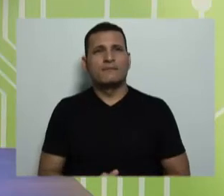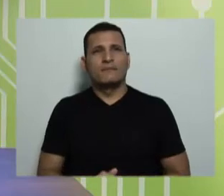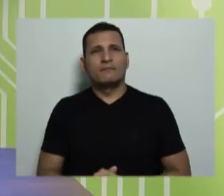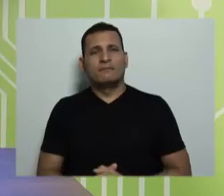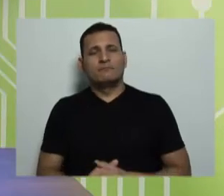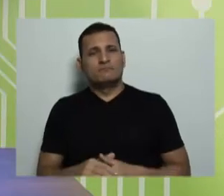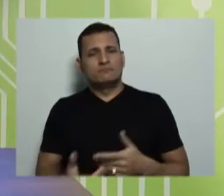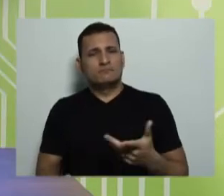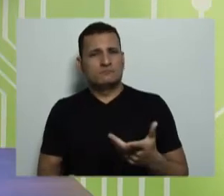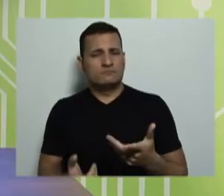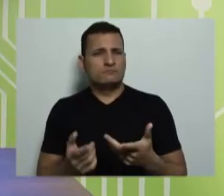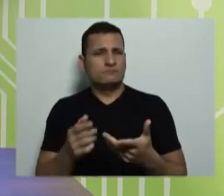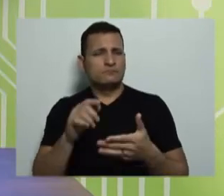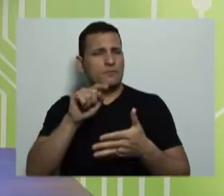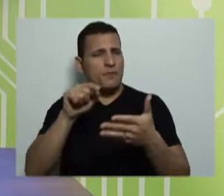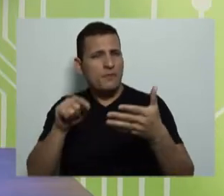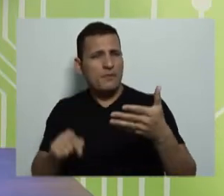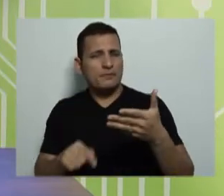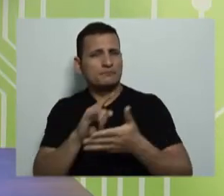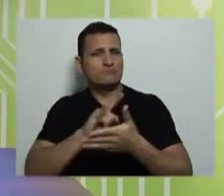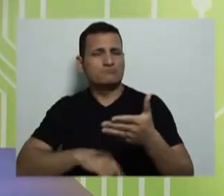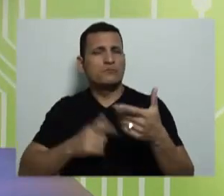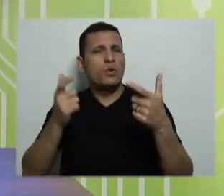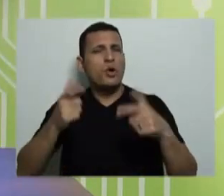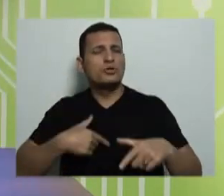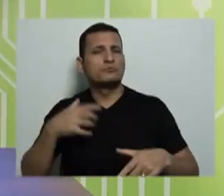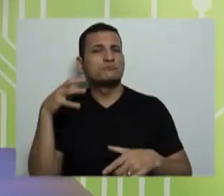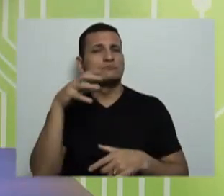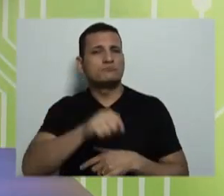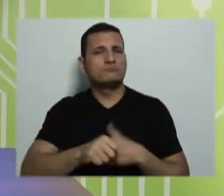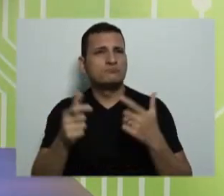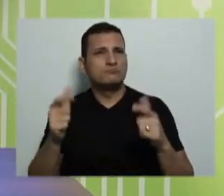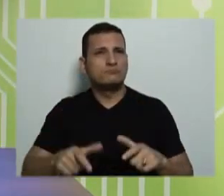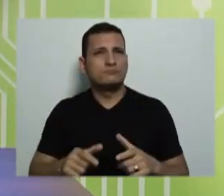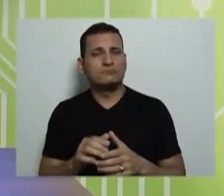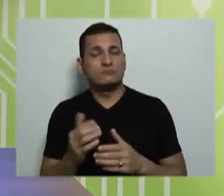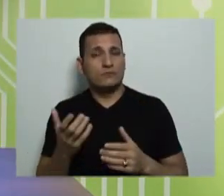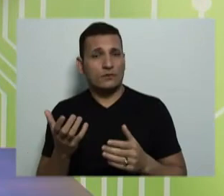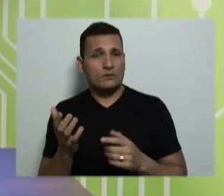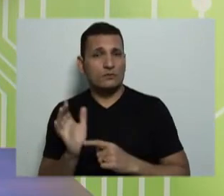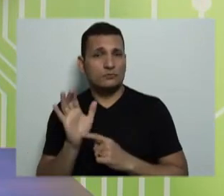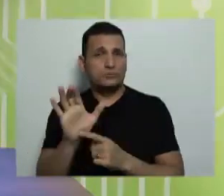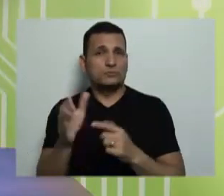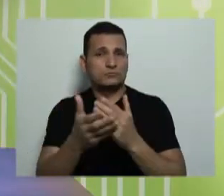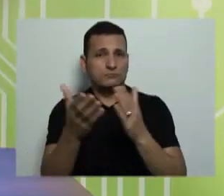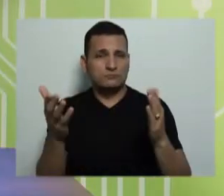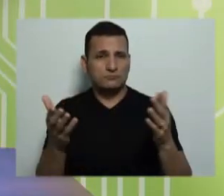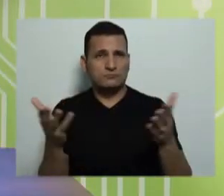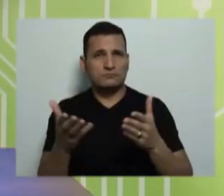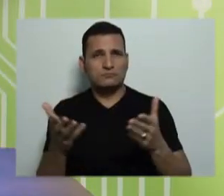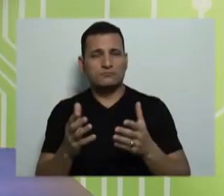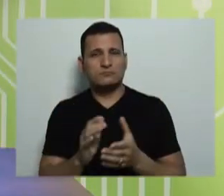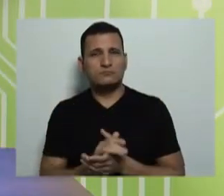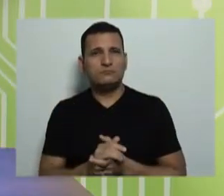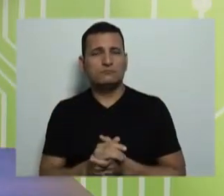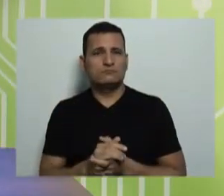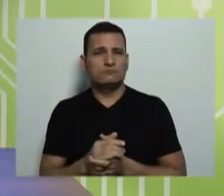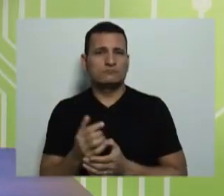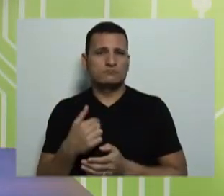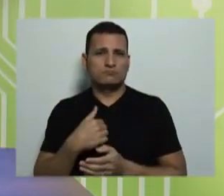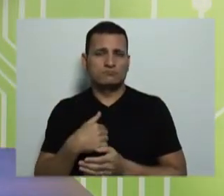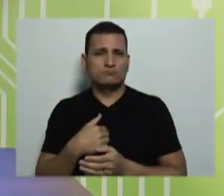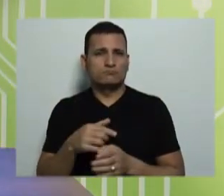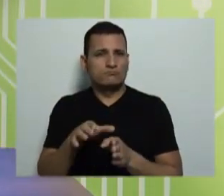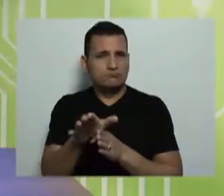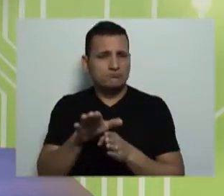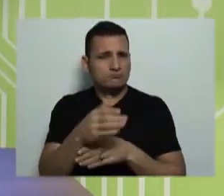são muitos. E onde que eu vou conseguir todos esses relatórios? Eu vou mostrar para vocês, pessoal. Eu recomendo que vocês entrem